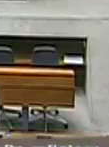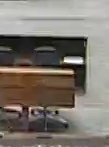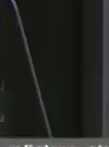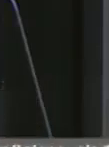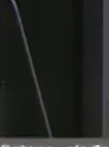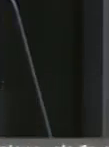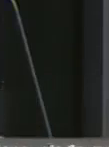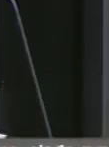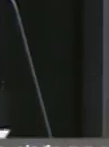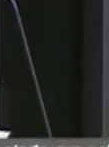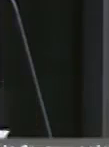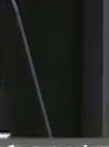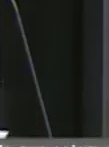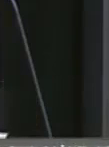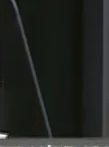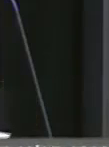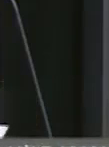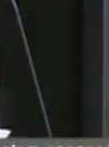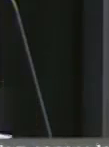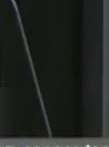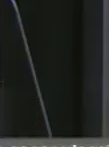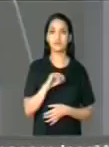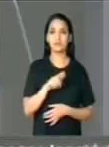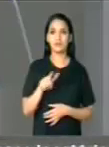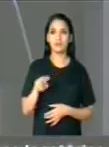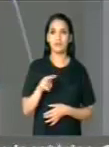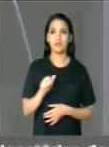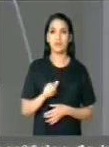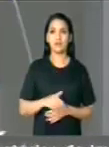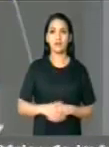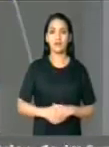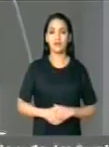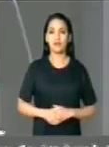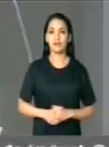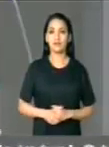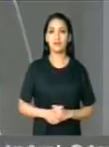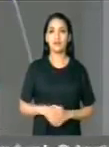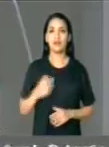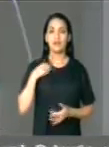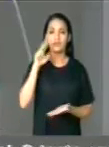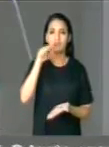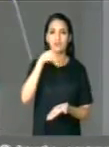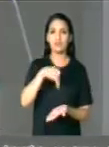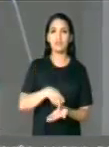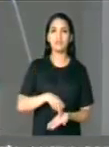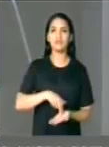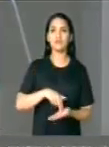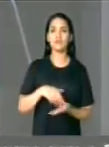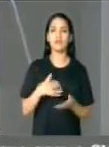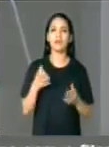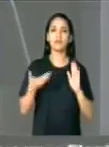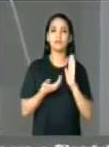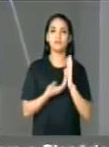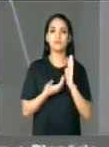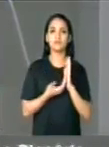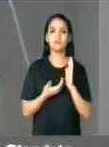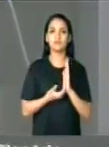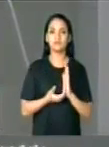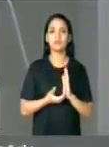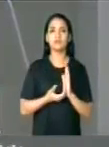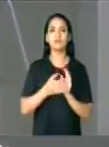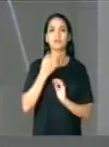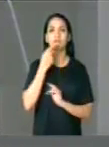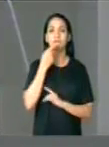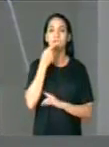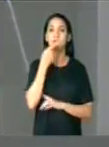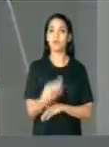presidente, senhoras e senhores parlamentares, ocupo a tribuna da Câmara dos Deputados para denunciar e repudiar